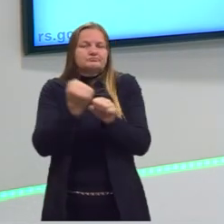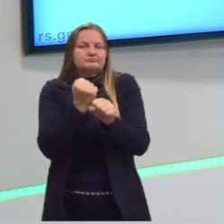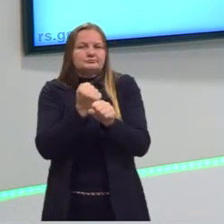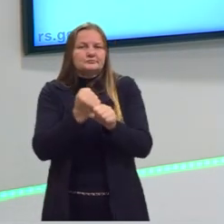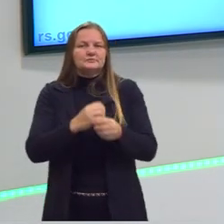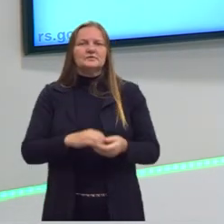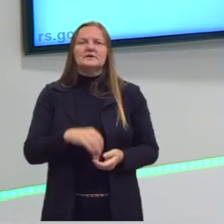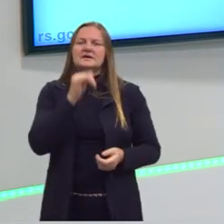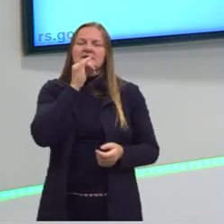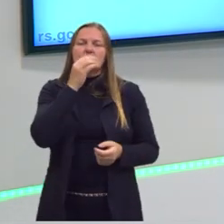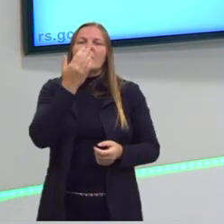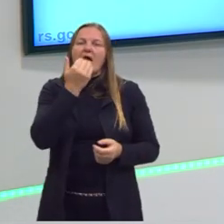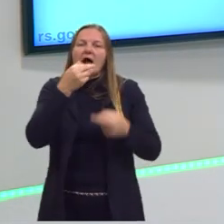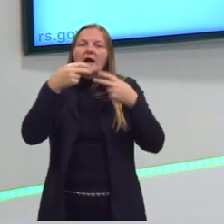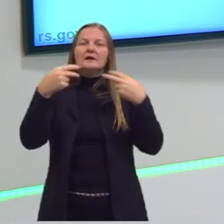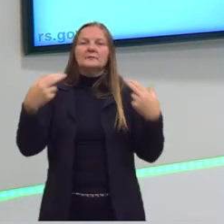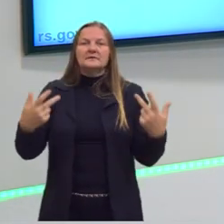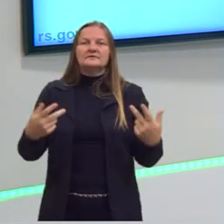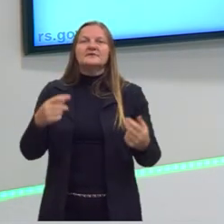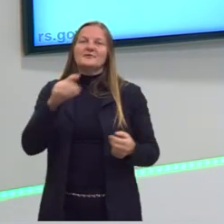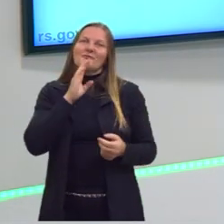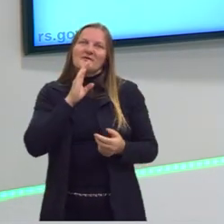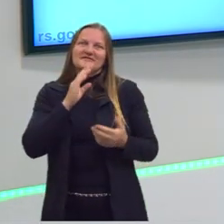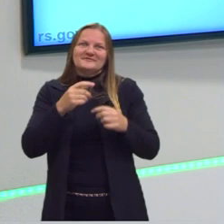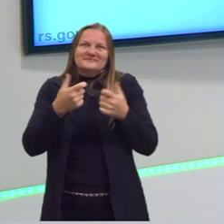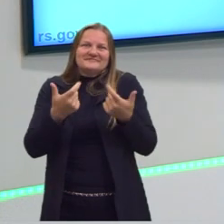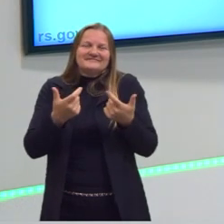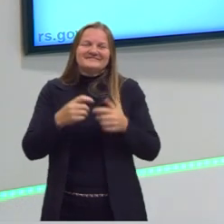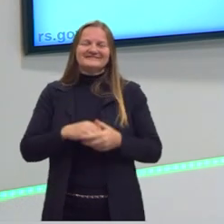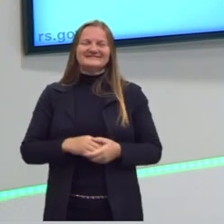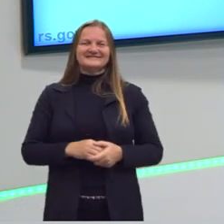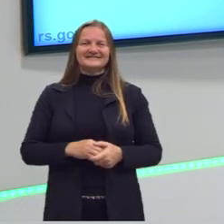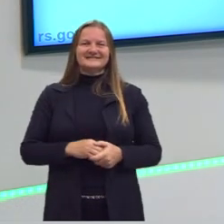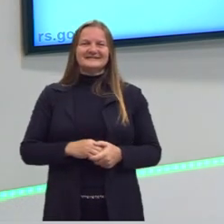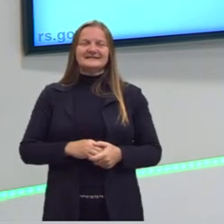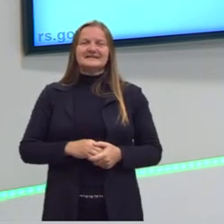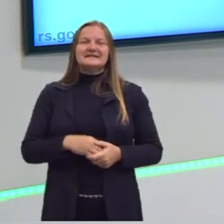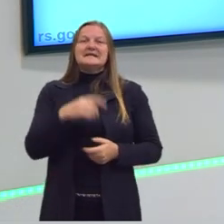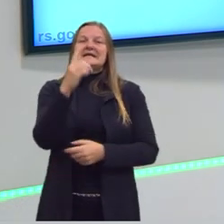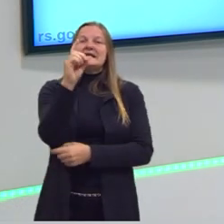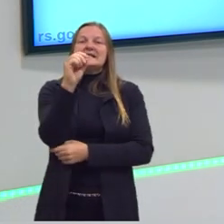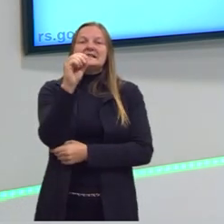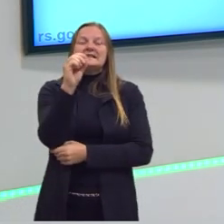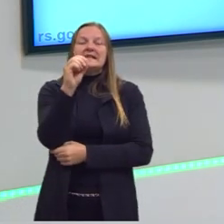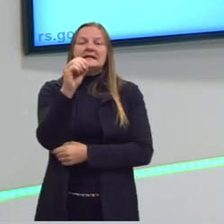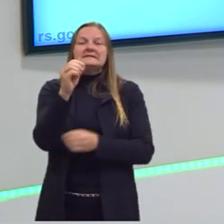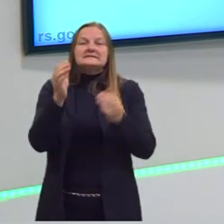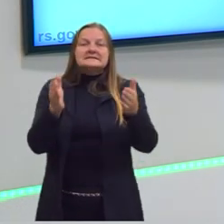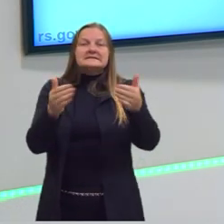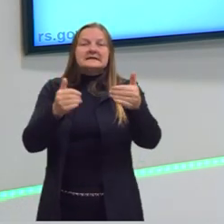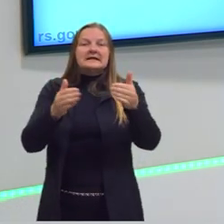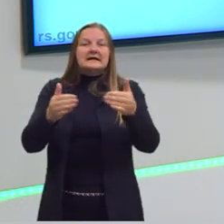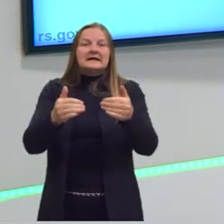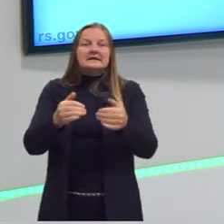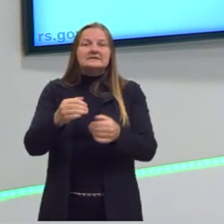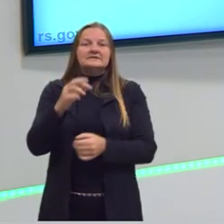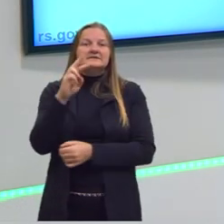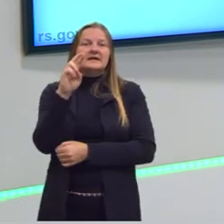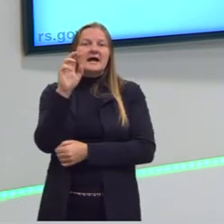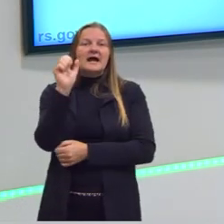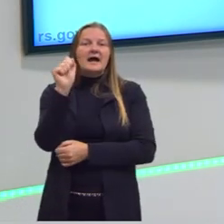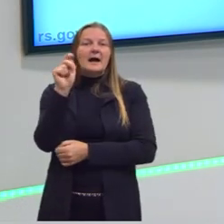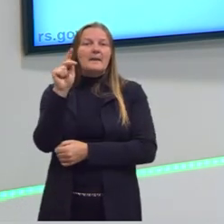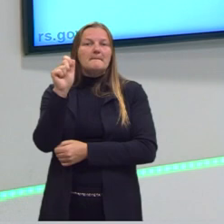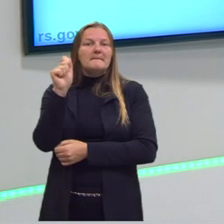está vamos falar de alimentos que a minha área de conhecimento assim eu preciso 10 caixas de rapadura parte determinada